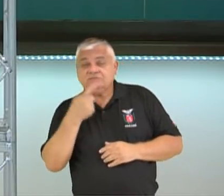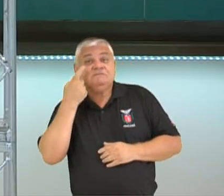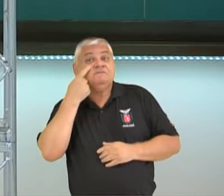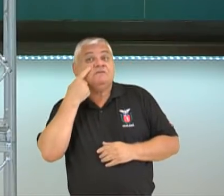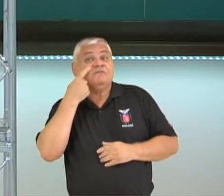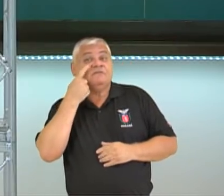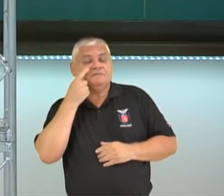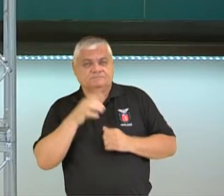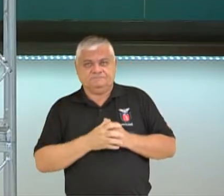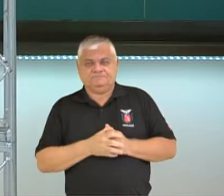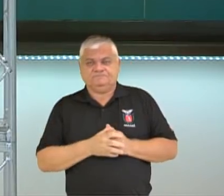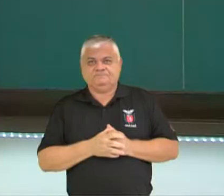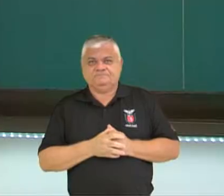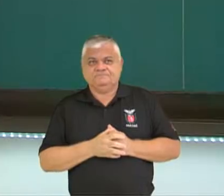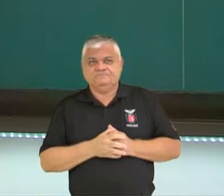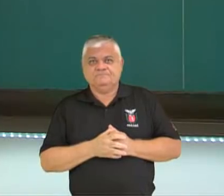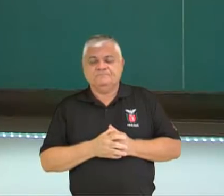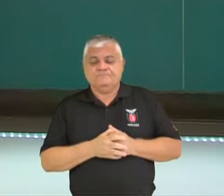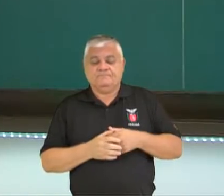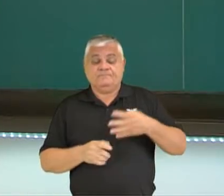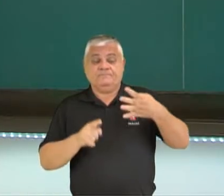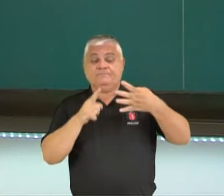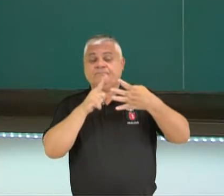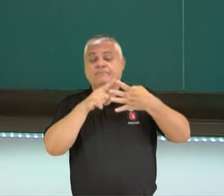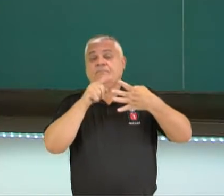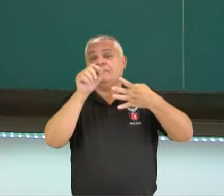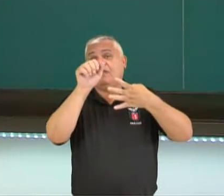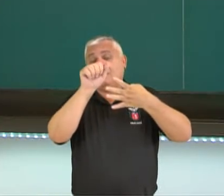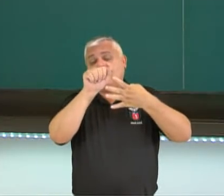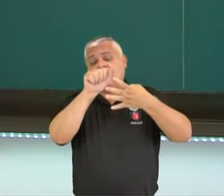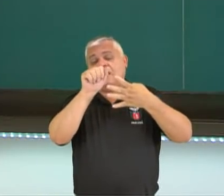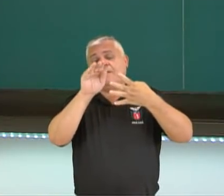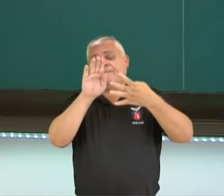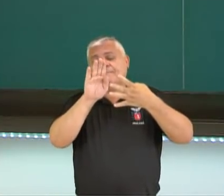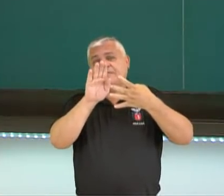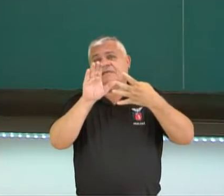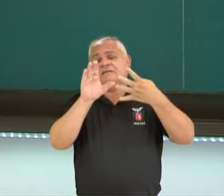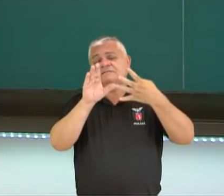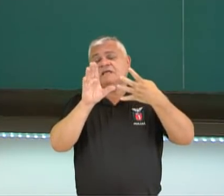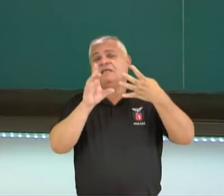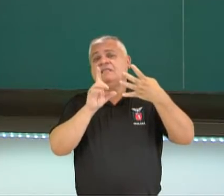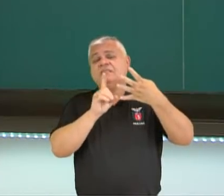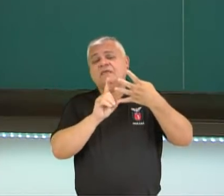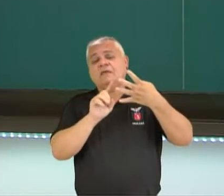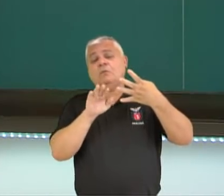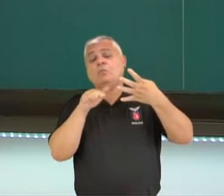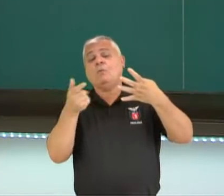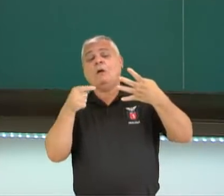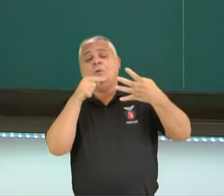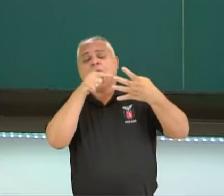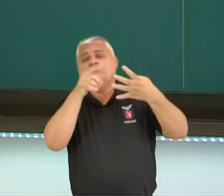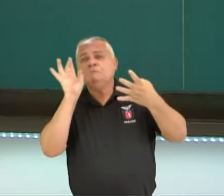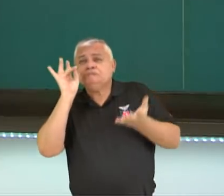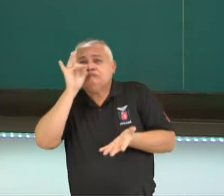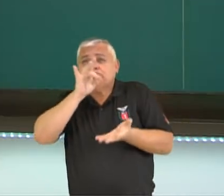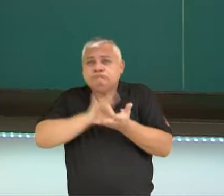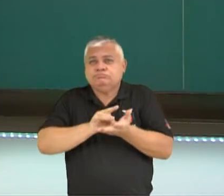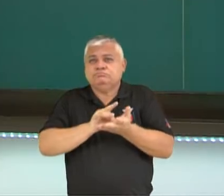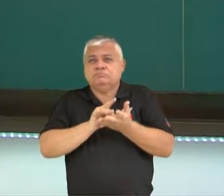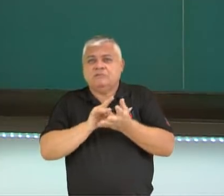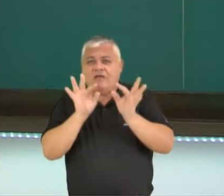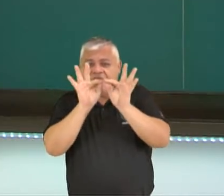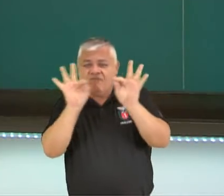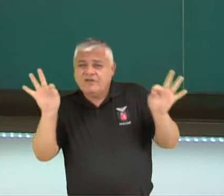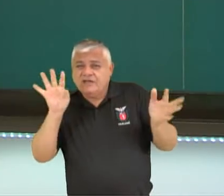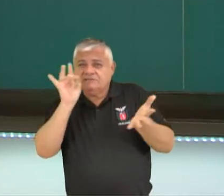a questão é em qual alternativa nós temos uma alternativa que está em sentido literal